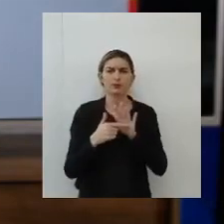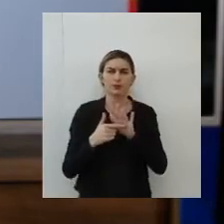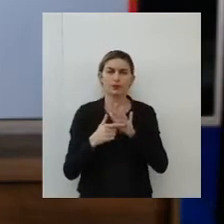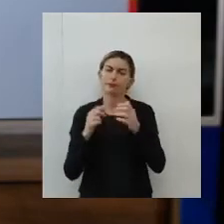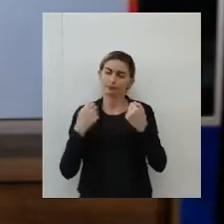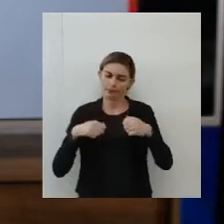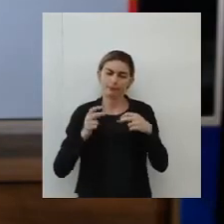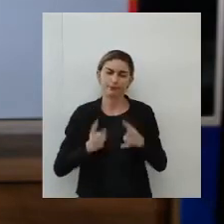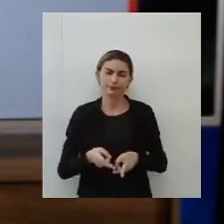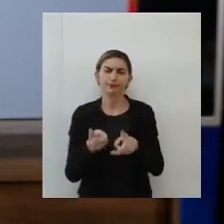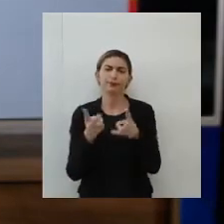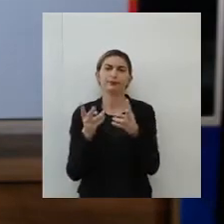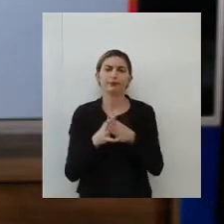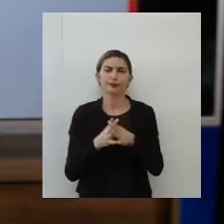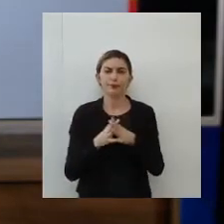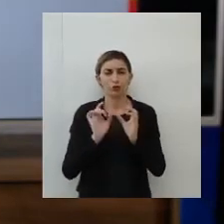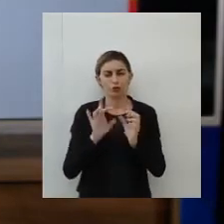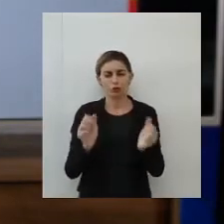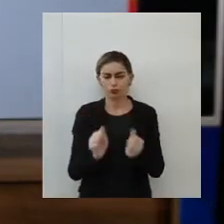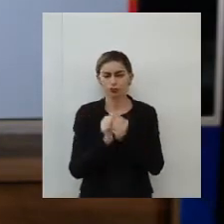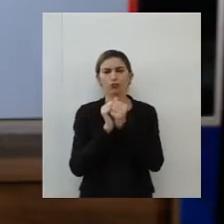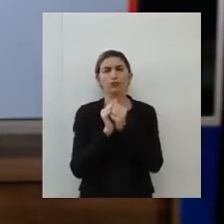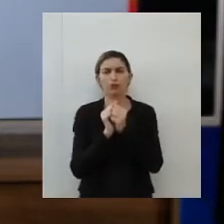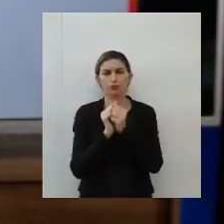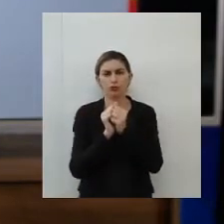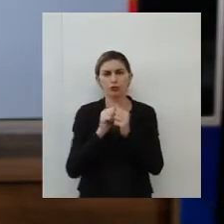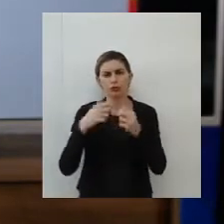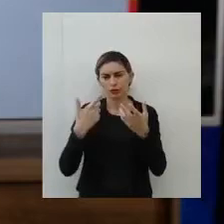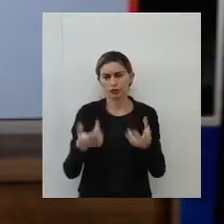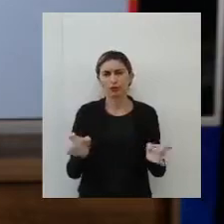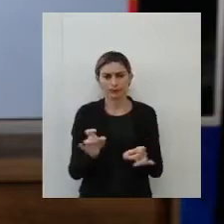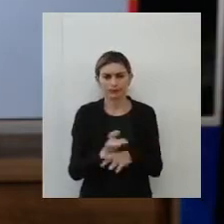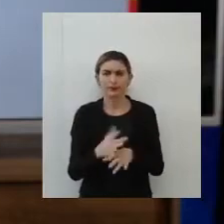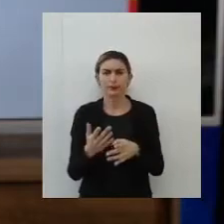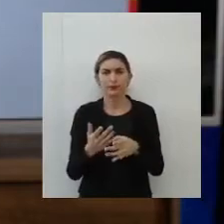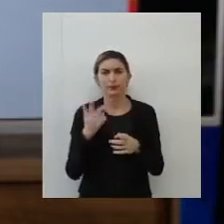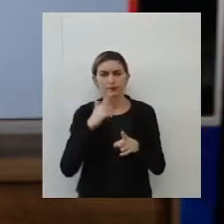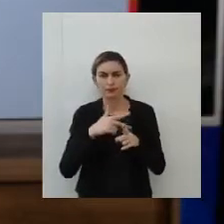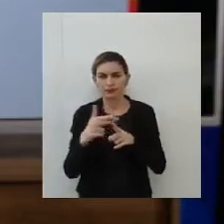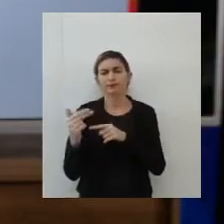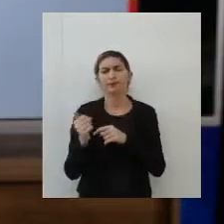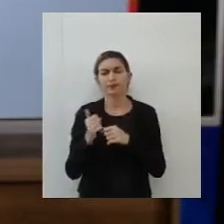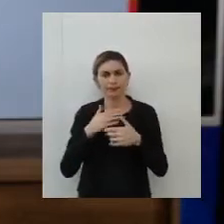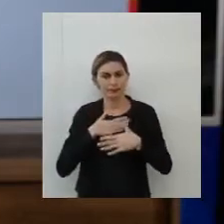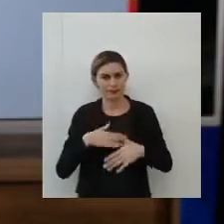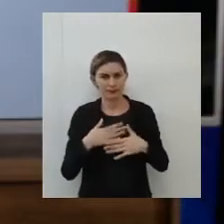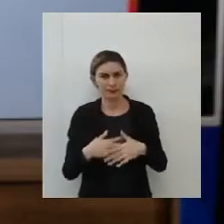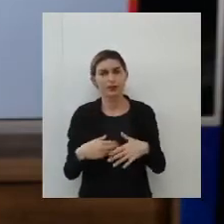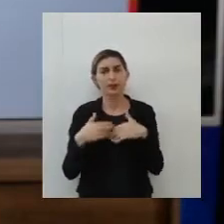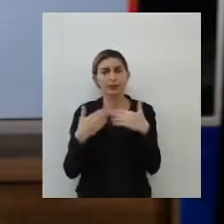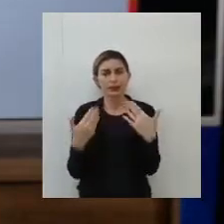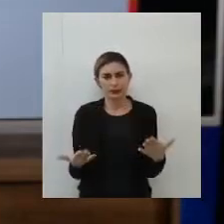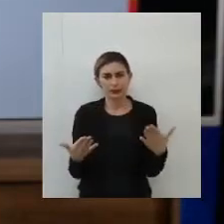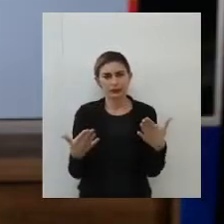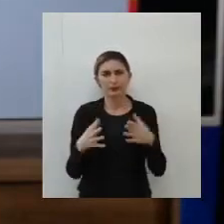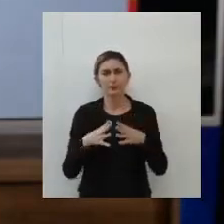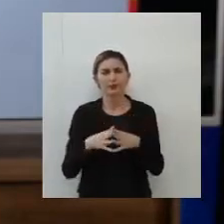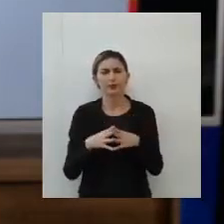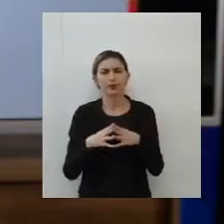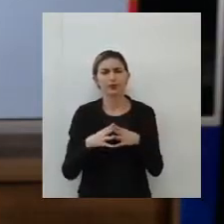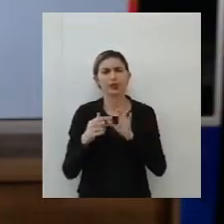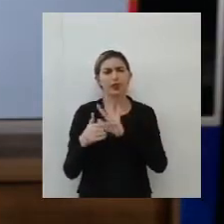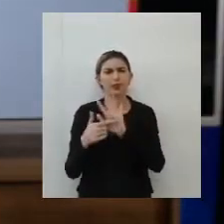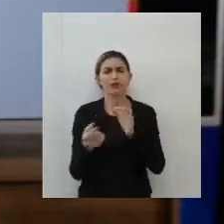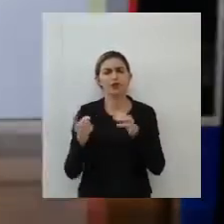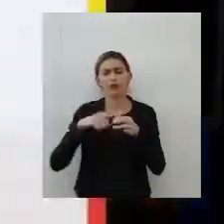assim que tem que ser, gente. Só juntos a gente sai de mais essa. Tranquilo? Então, corta aí para